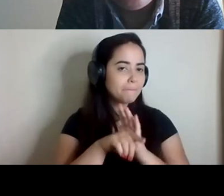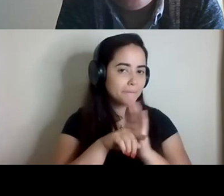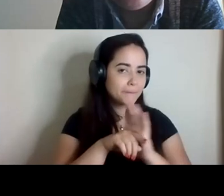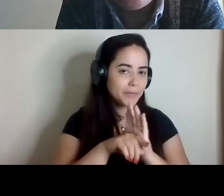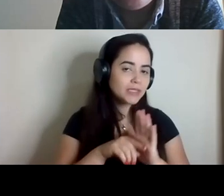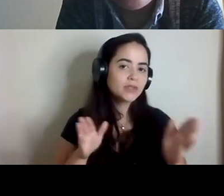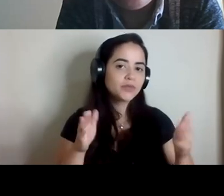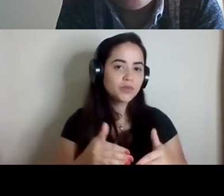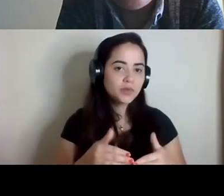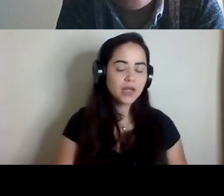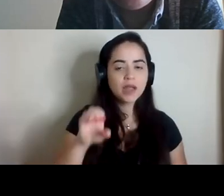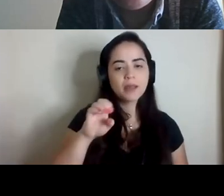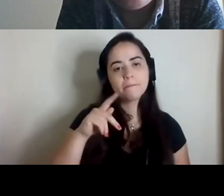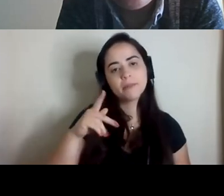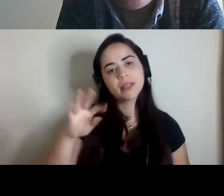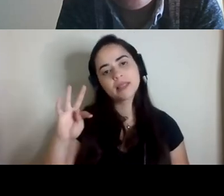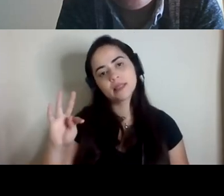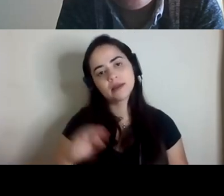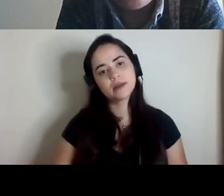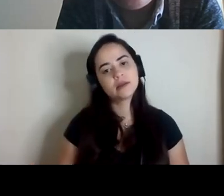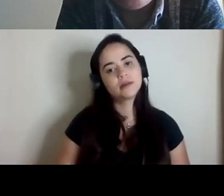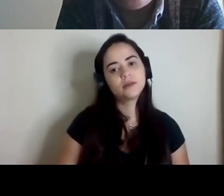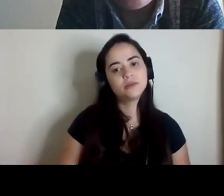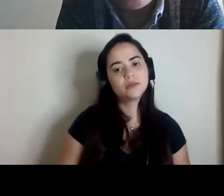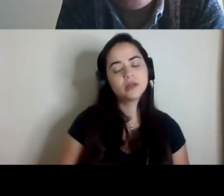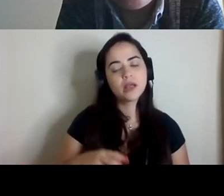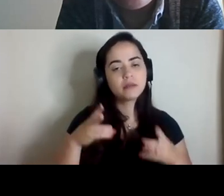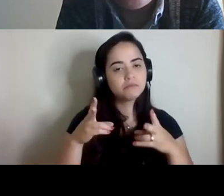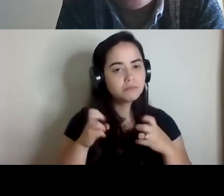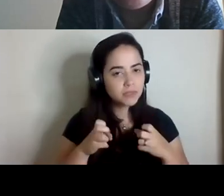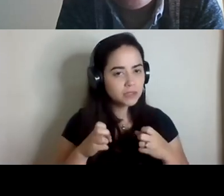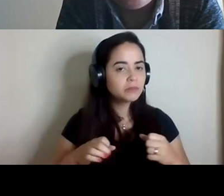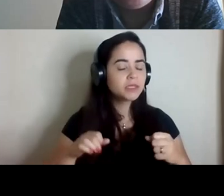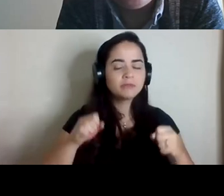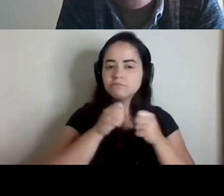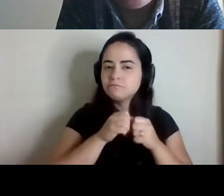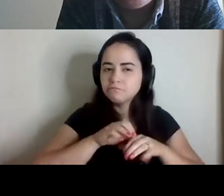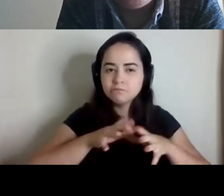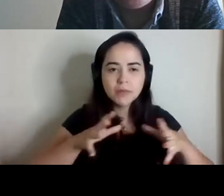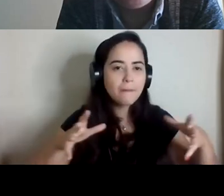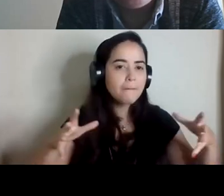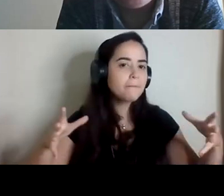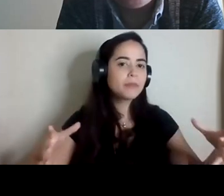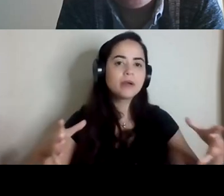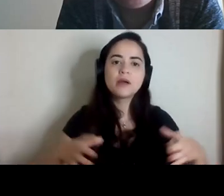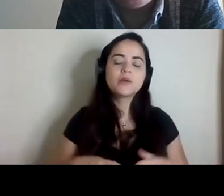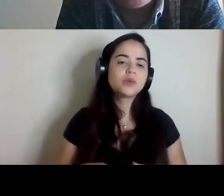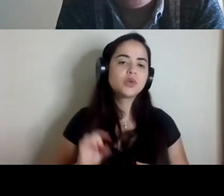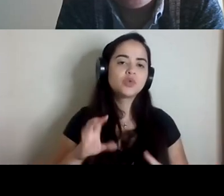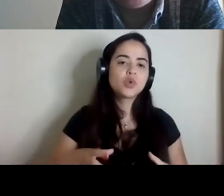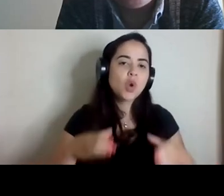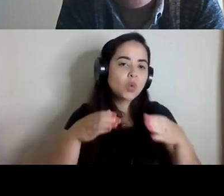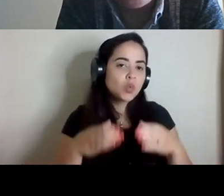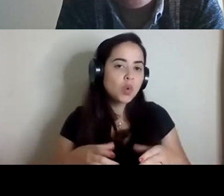EPT. Então, daí nós podemos ter uma ideia da amplitude, da relevância do nosso programa, né? Não só